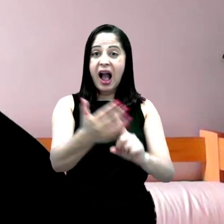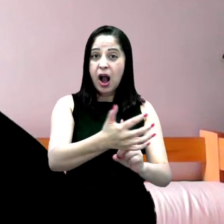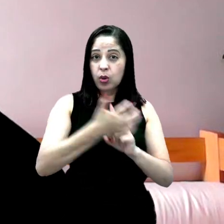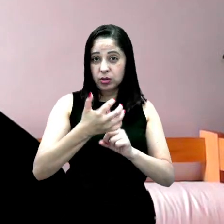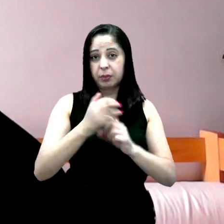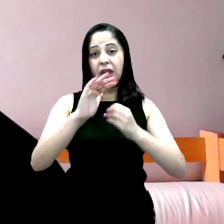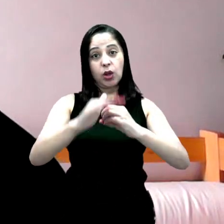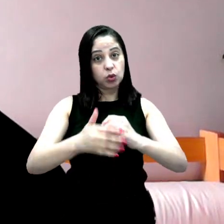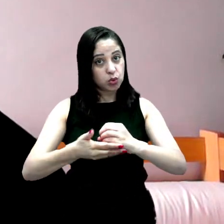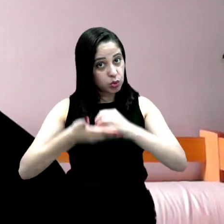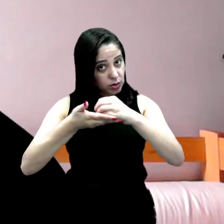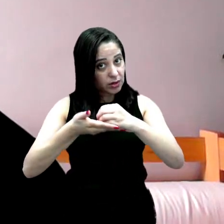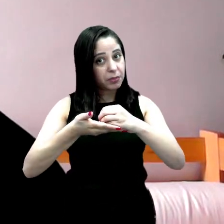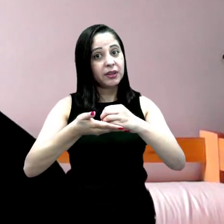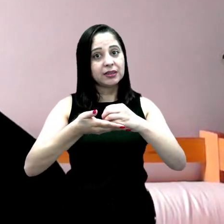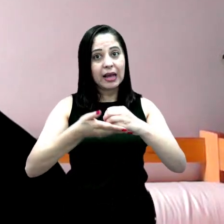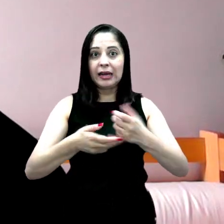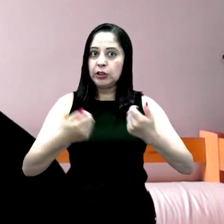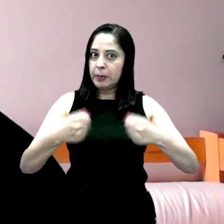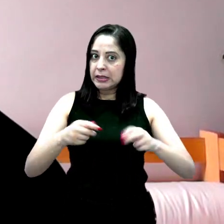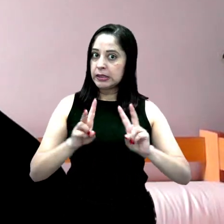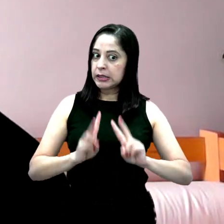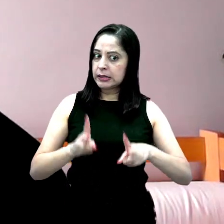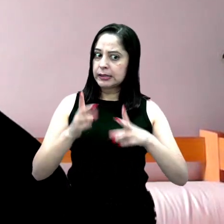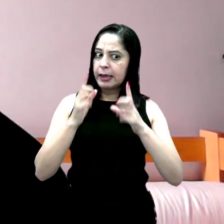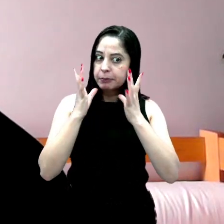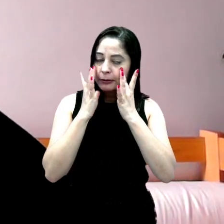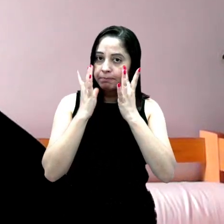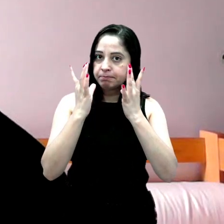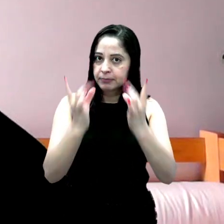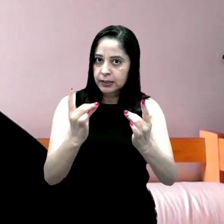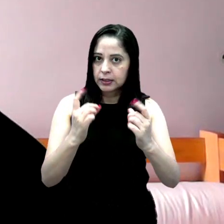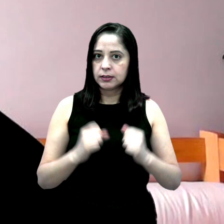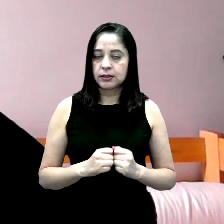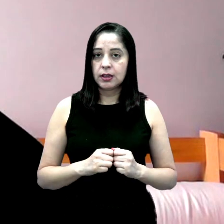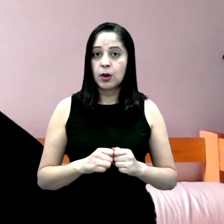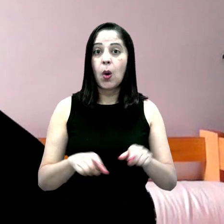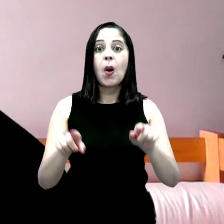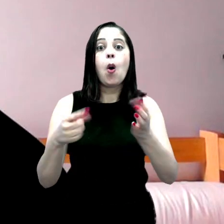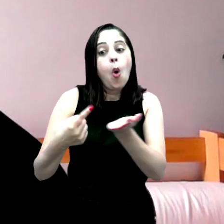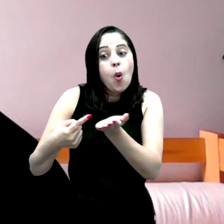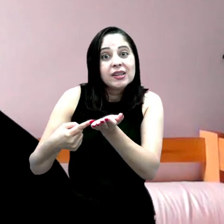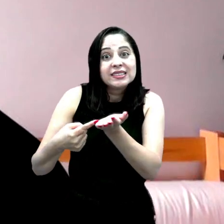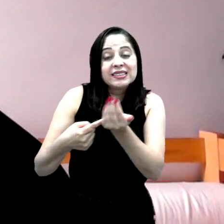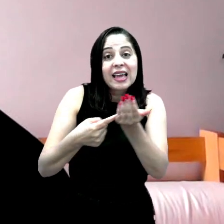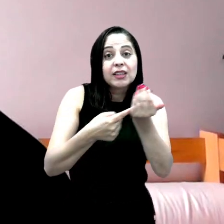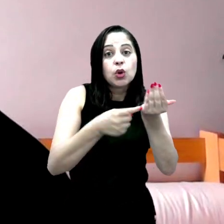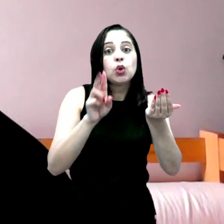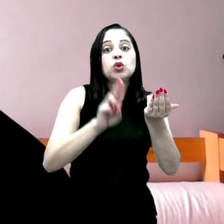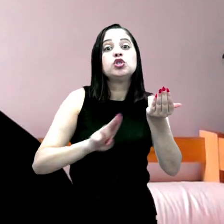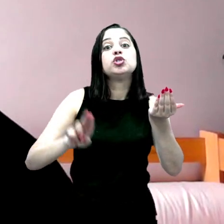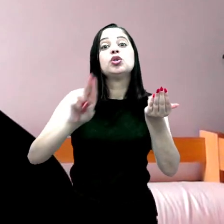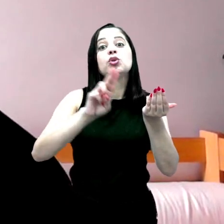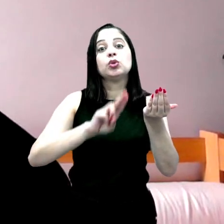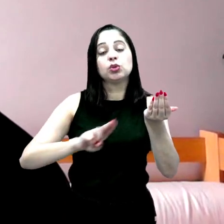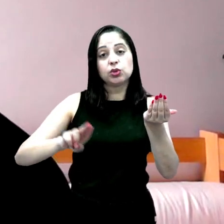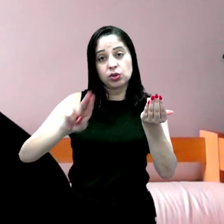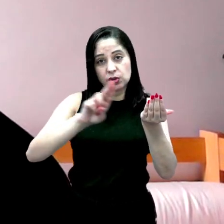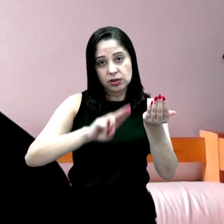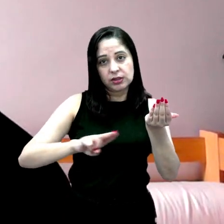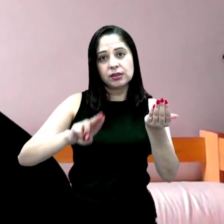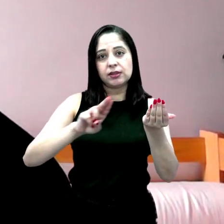acolhimento e sustentabilidade que a gente tem que estar sempre de olho, o uso de tecnologia para prever e mitigar todas